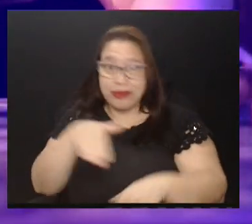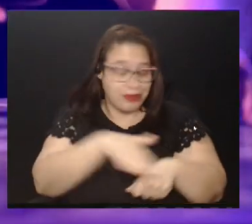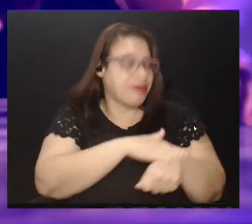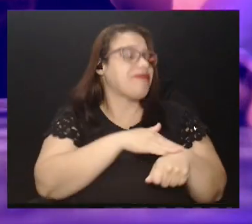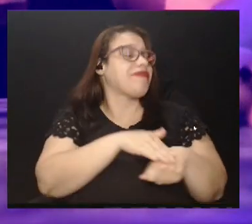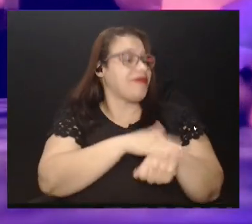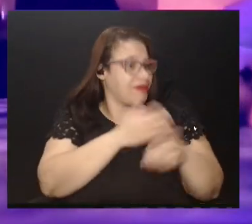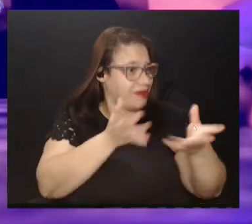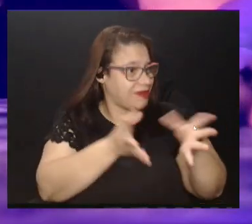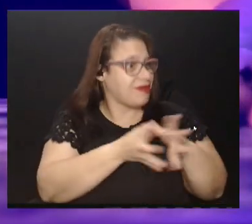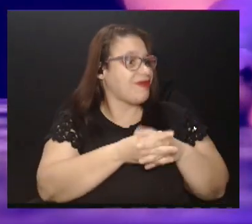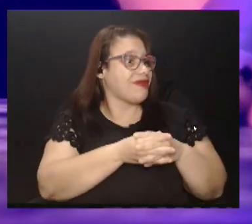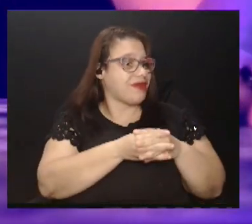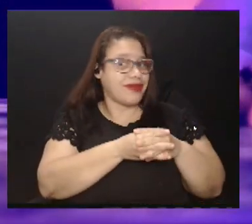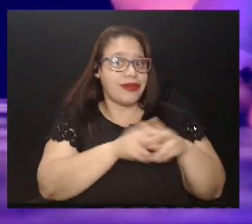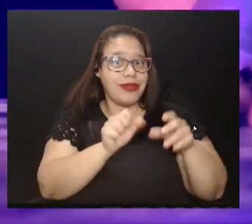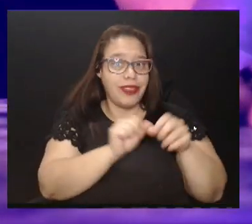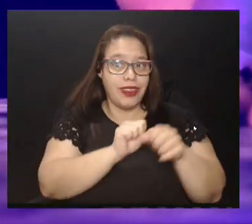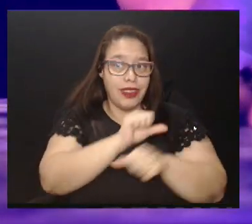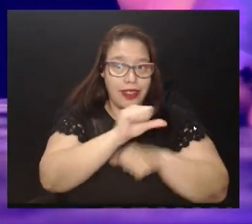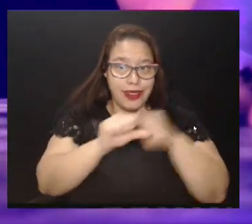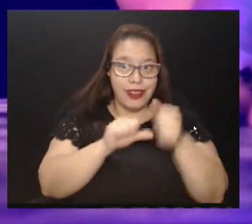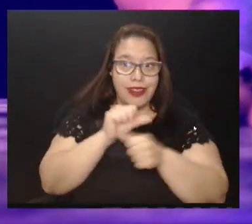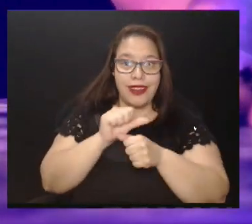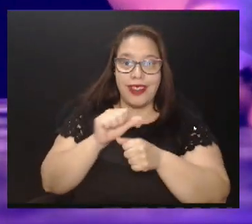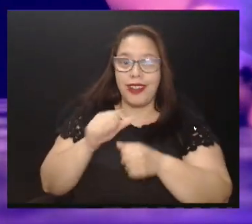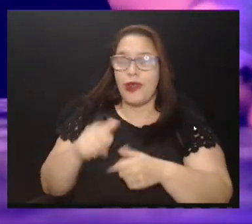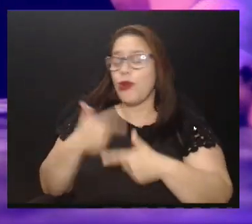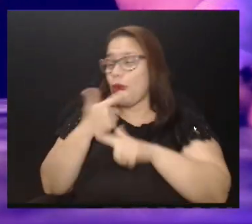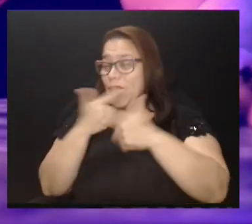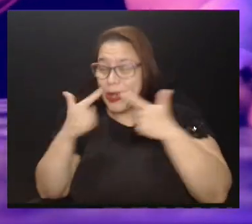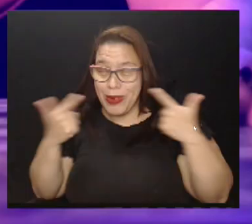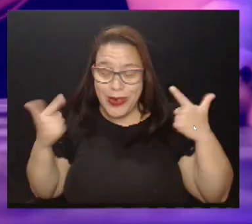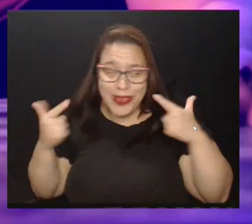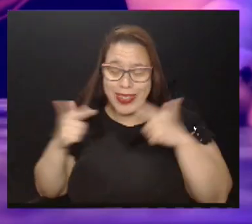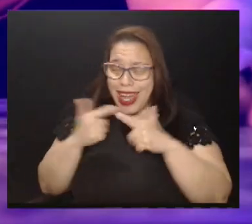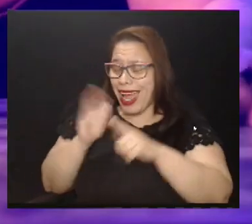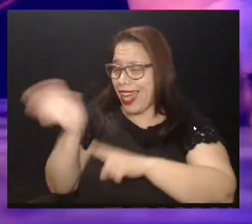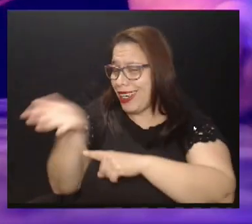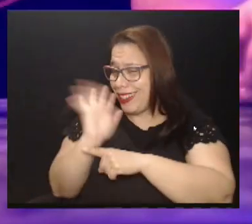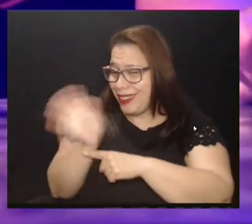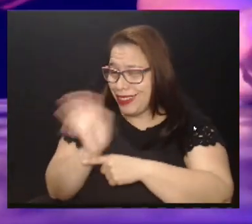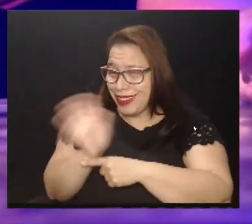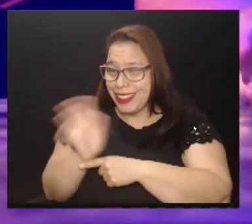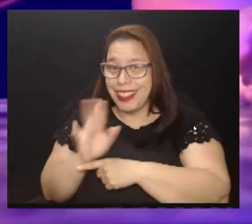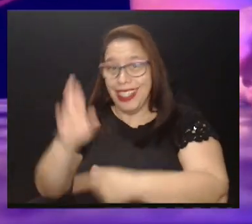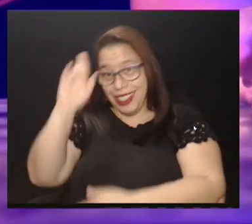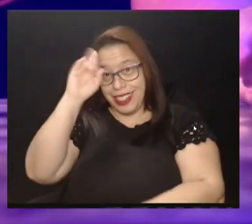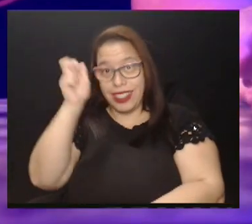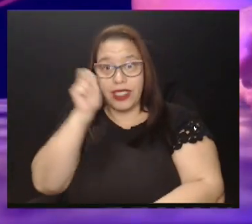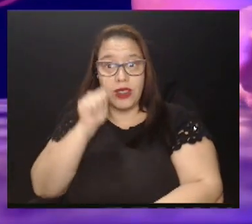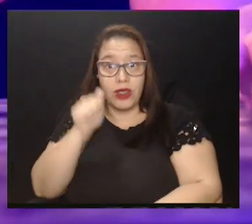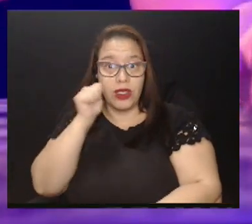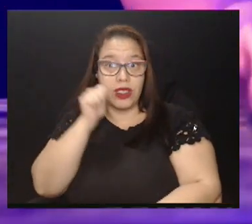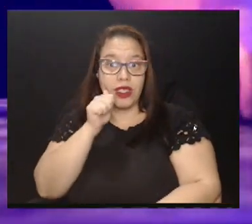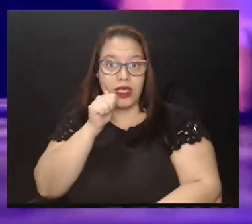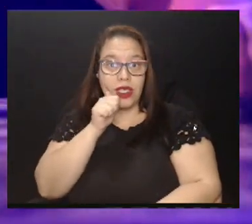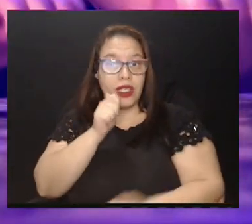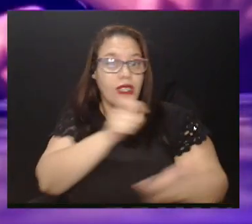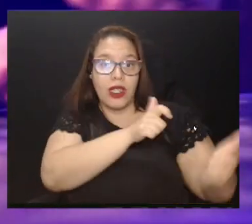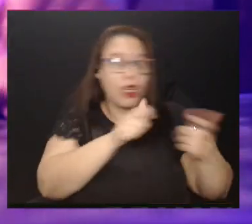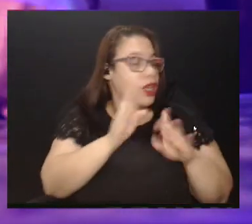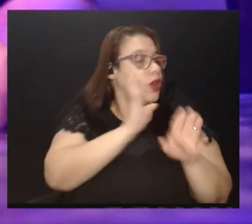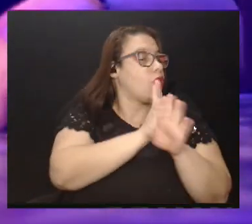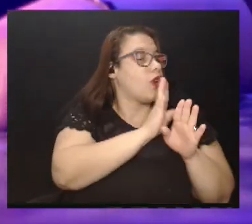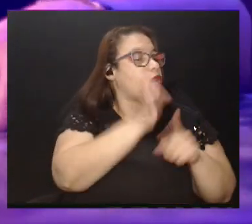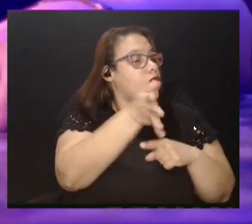transformei numa Abelha Rainha, virou uma comédia muito engraçada, né? Porque aquela senhora... E onde as pessoas encontram esse filme? Ah, não, aí